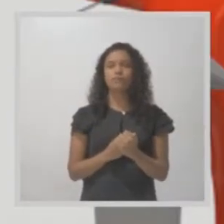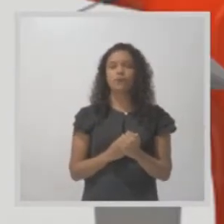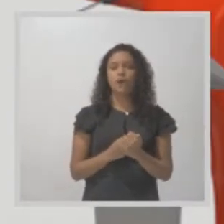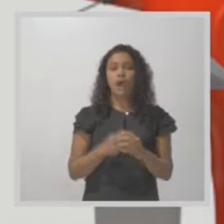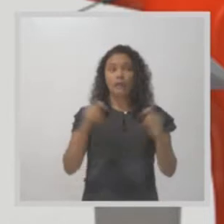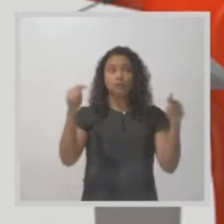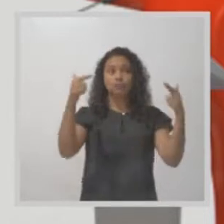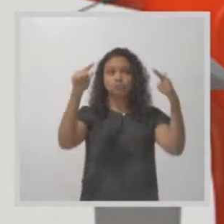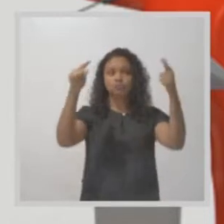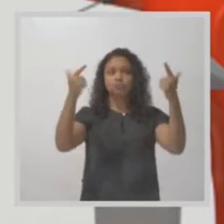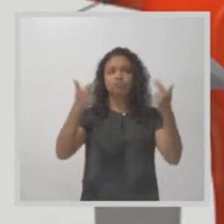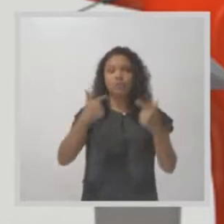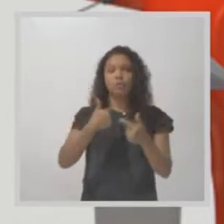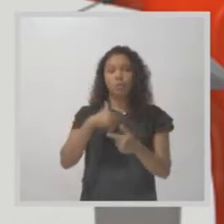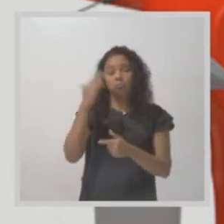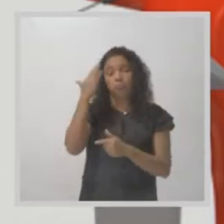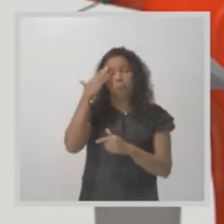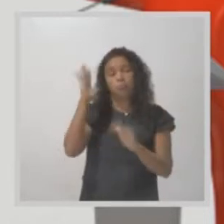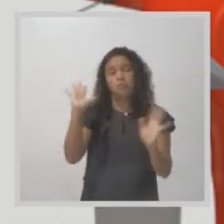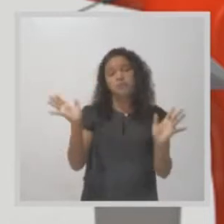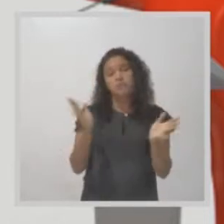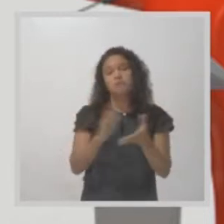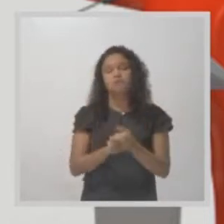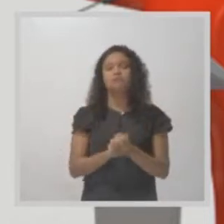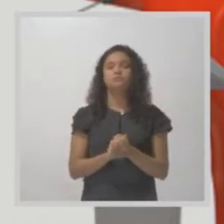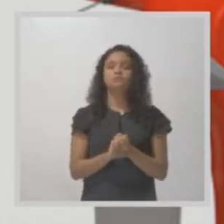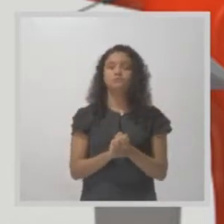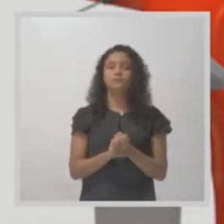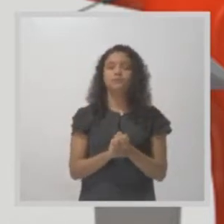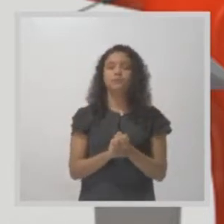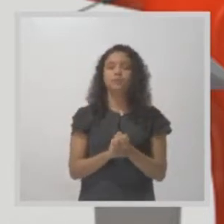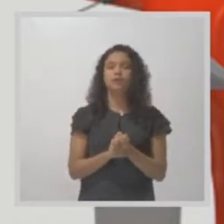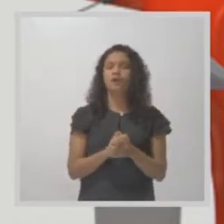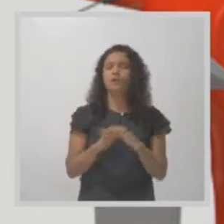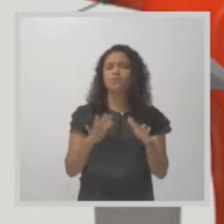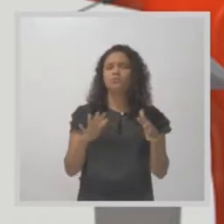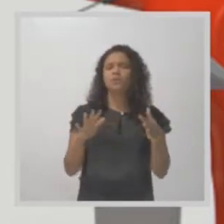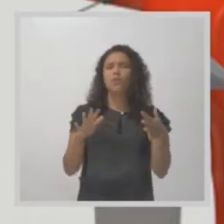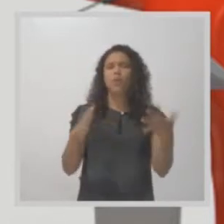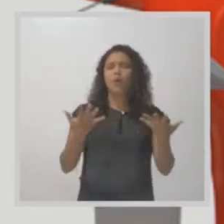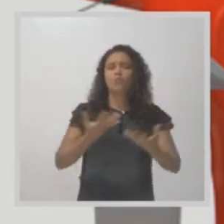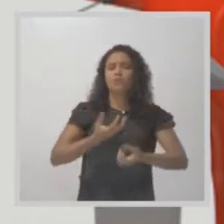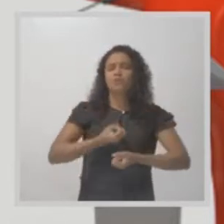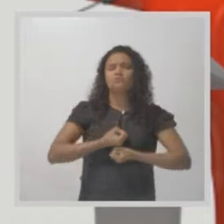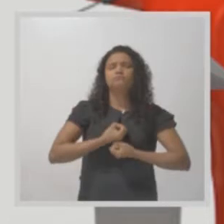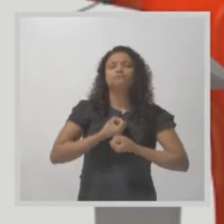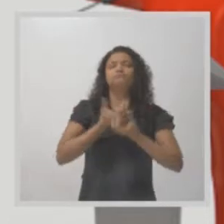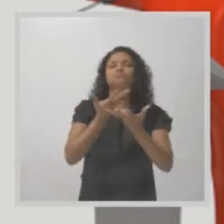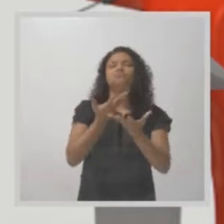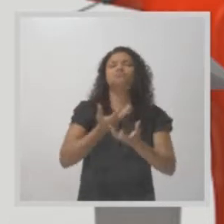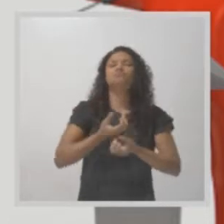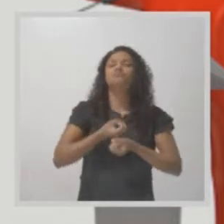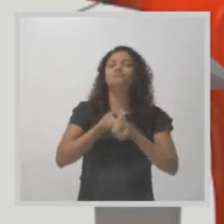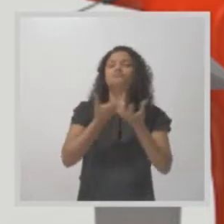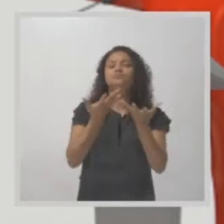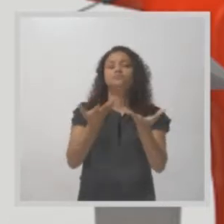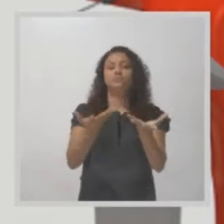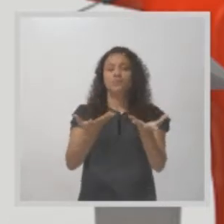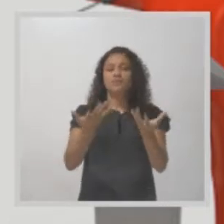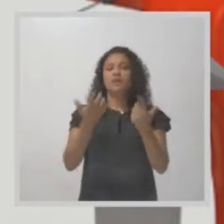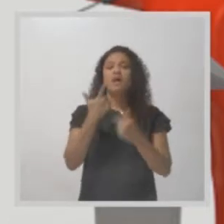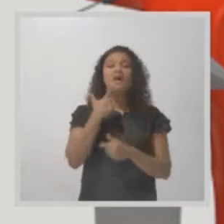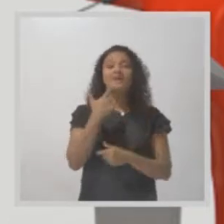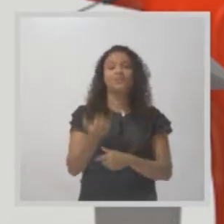aqui, certo? E qual é essa forma de exteriorizar essa língua? É o quê? A fala, que é